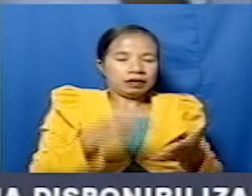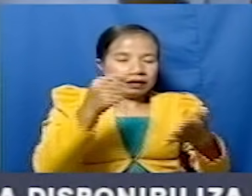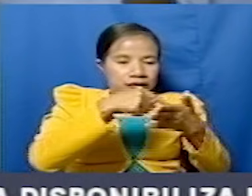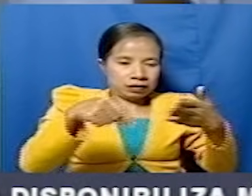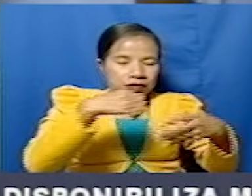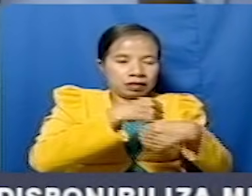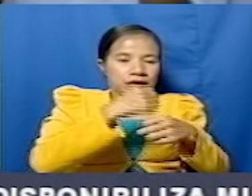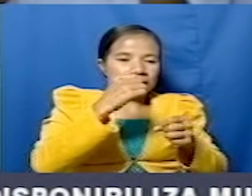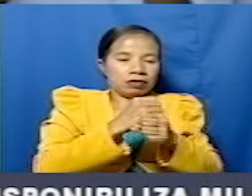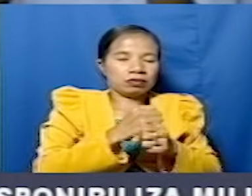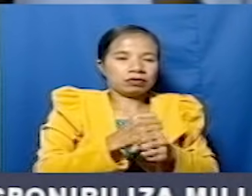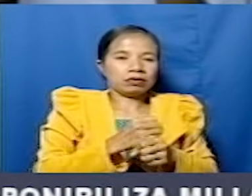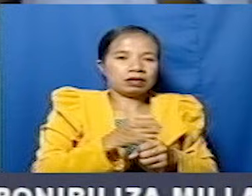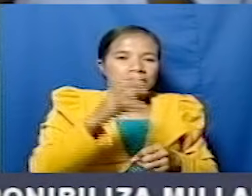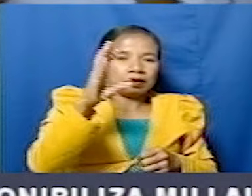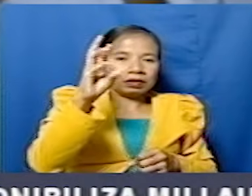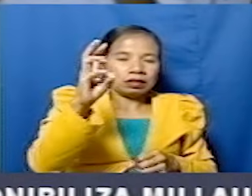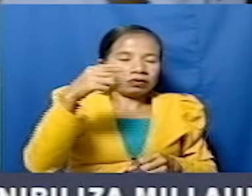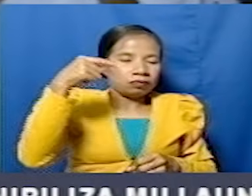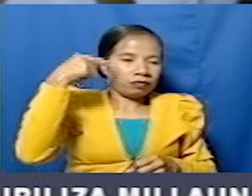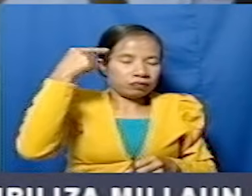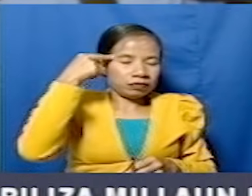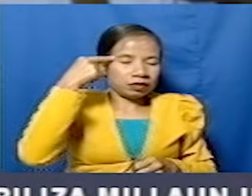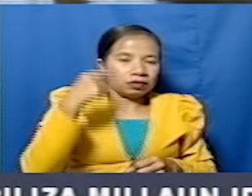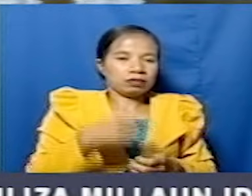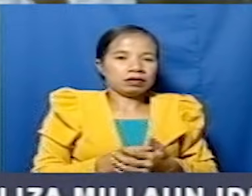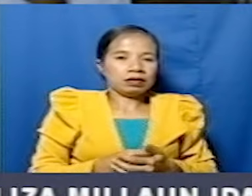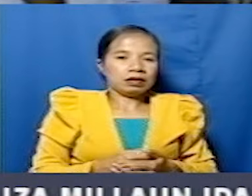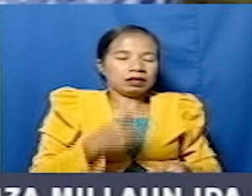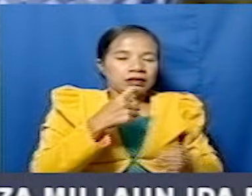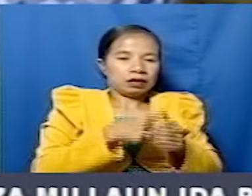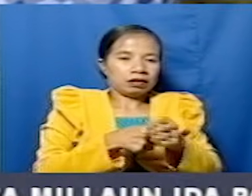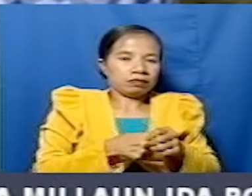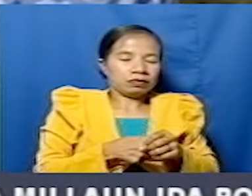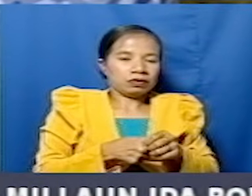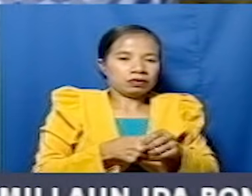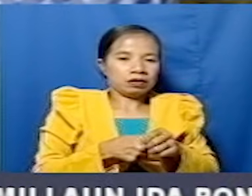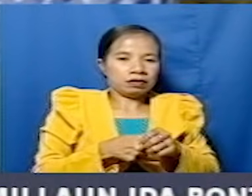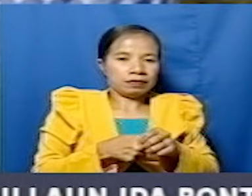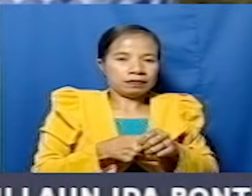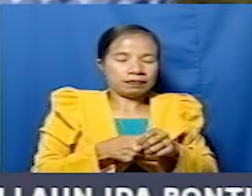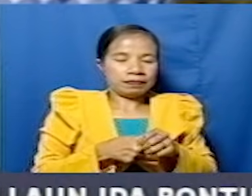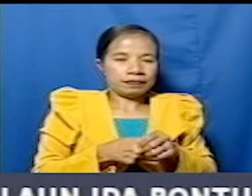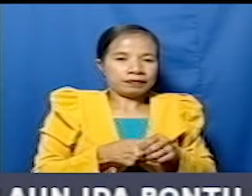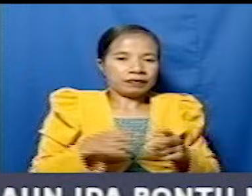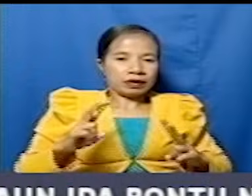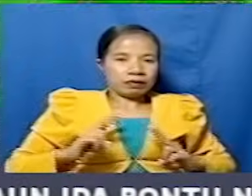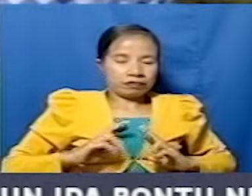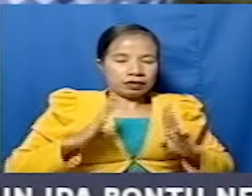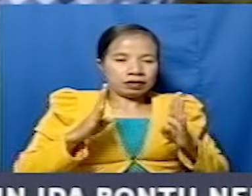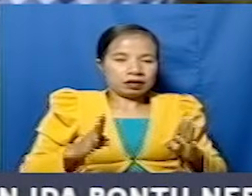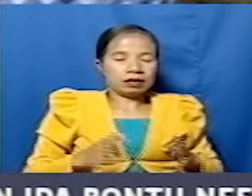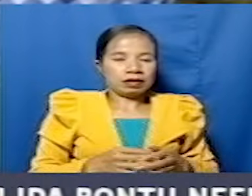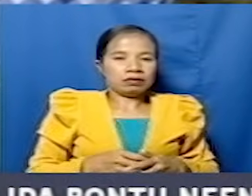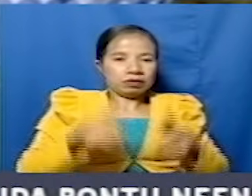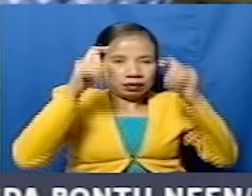halo kedas iha sexto governo ia sexto governo ia tempo ida ke lobo e veterano timor